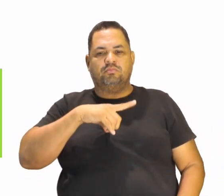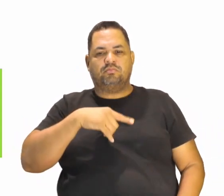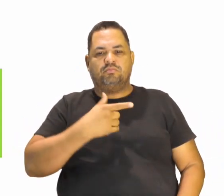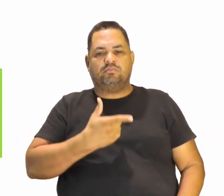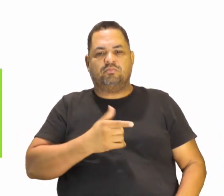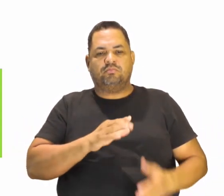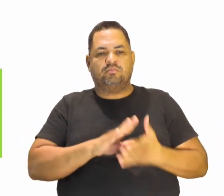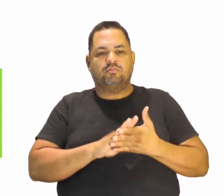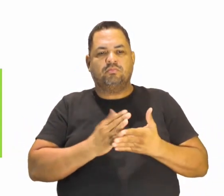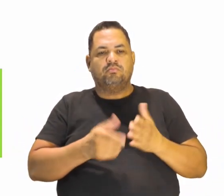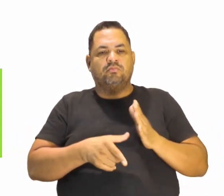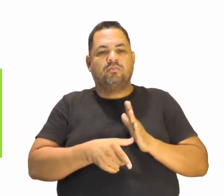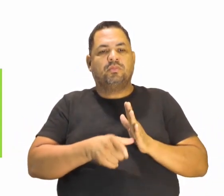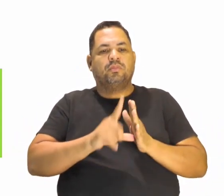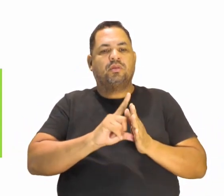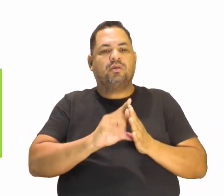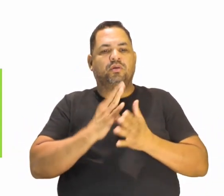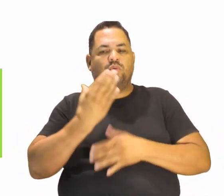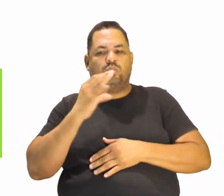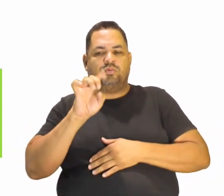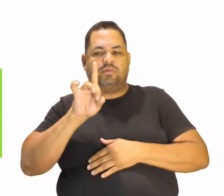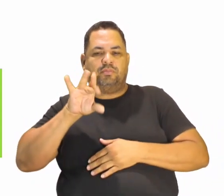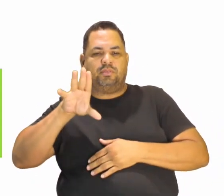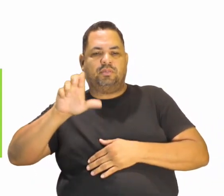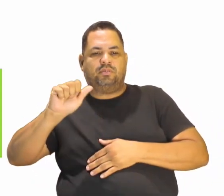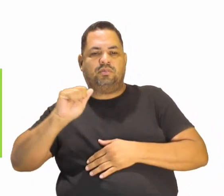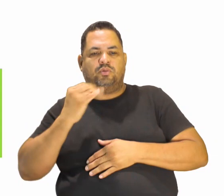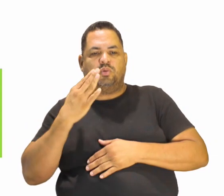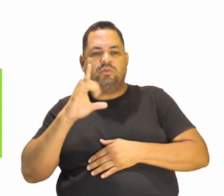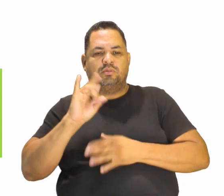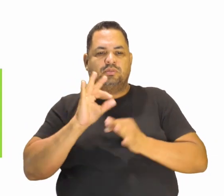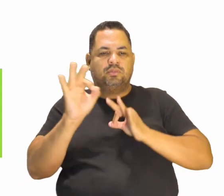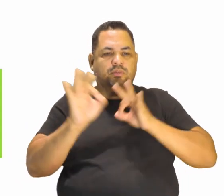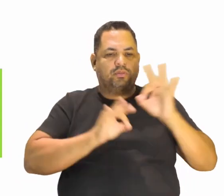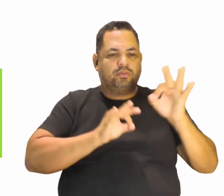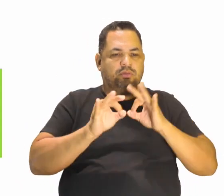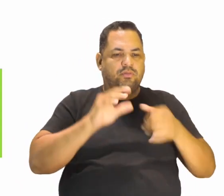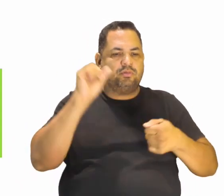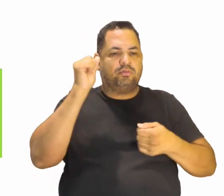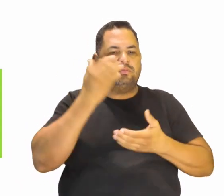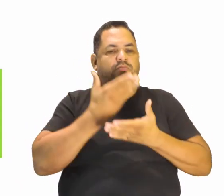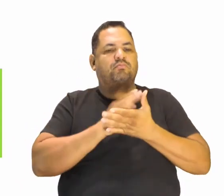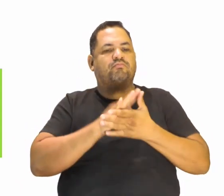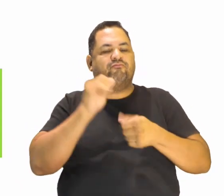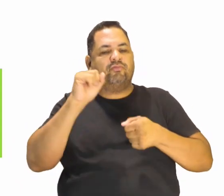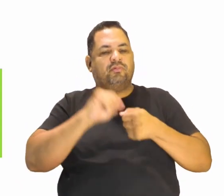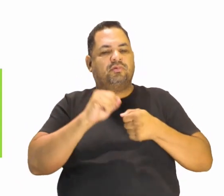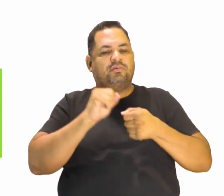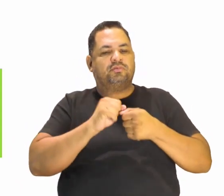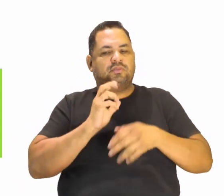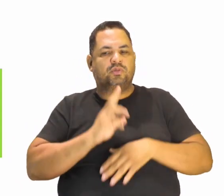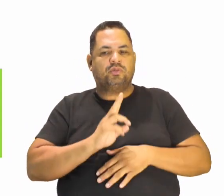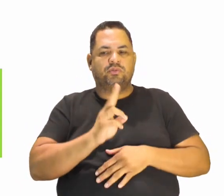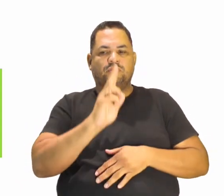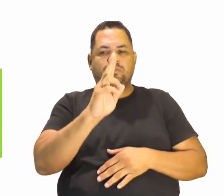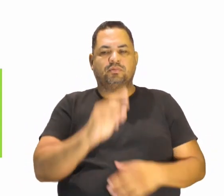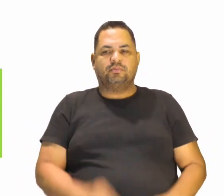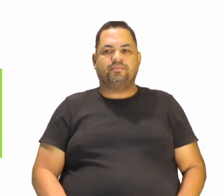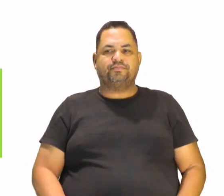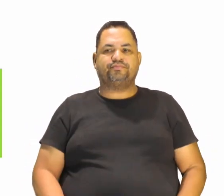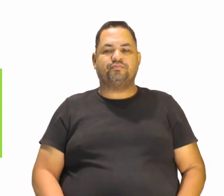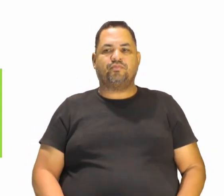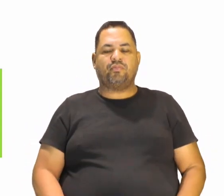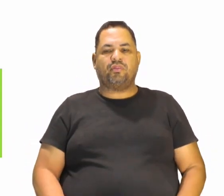da pré-contemplação, contemplação, preparação, ação e manutenção. Vocês recordam? Então, isso